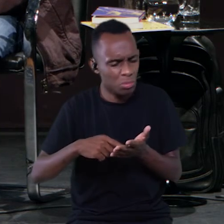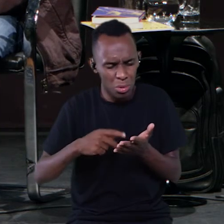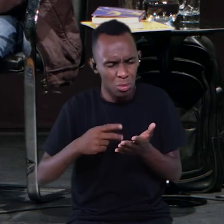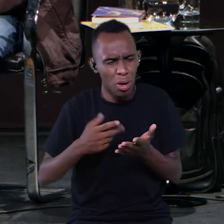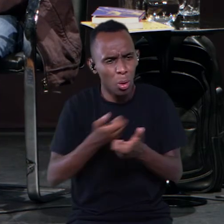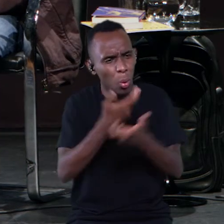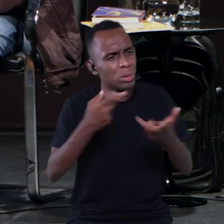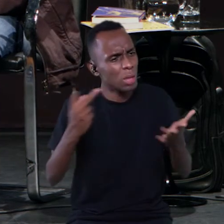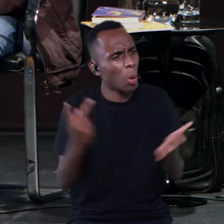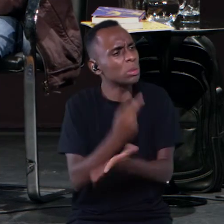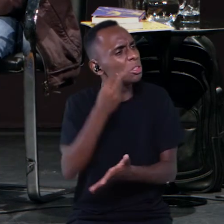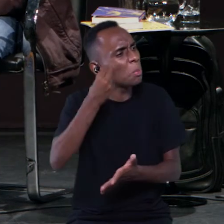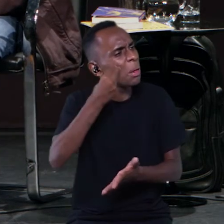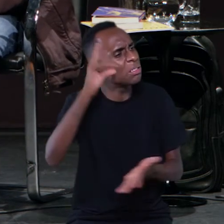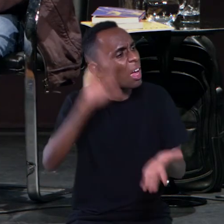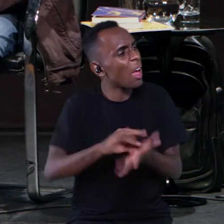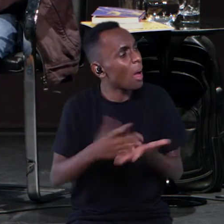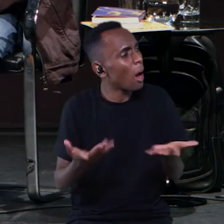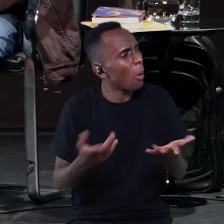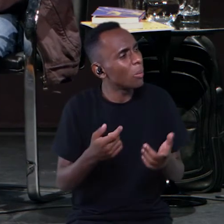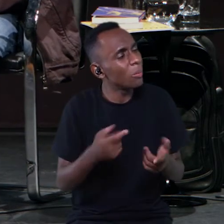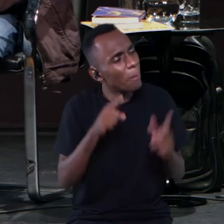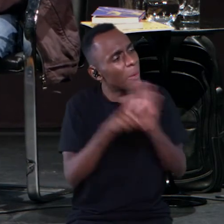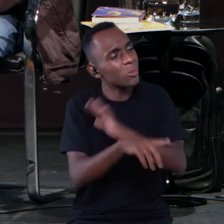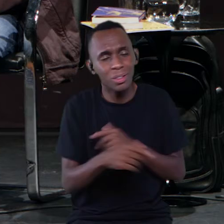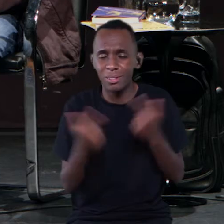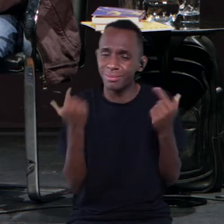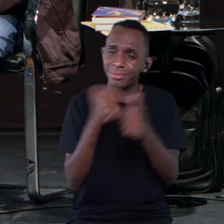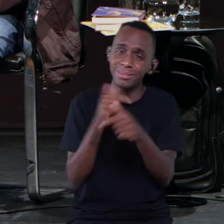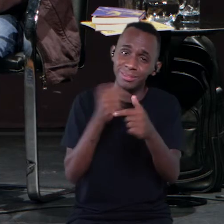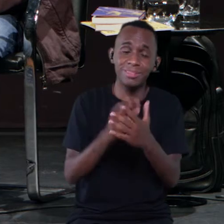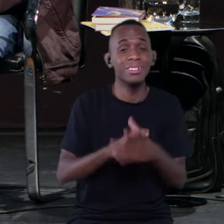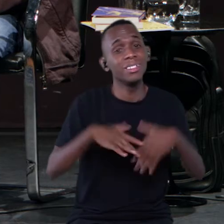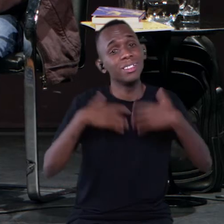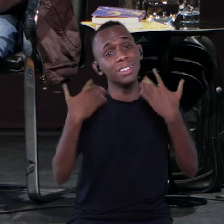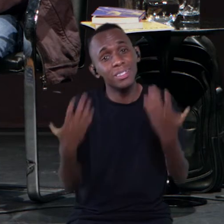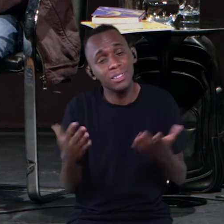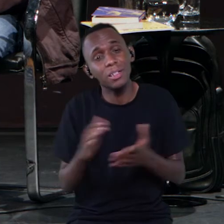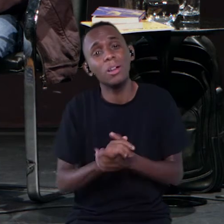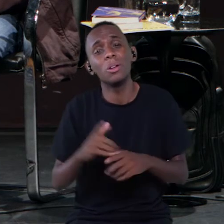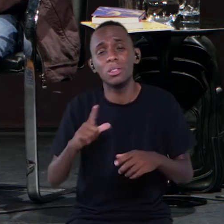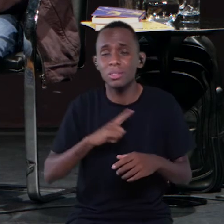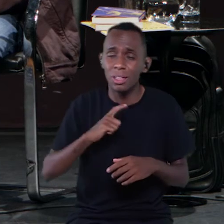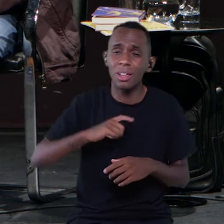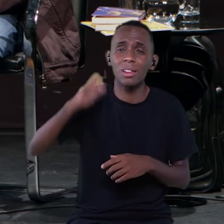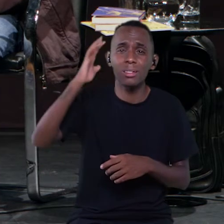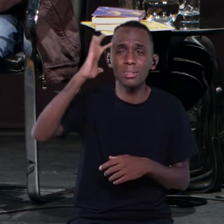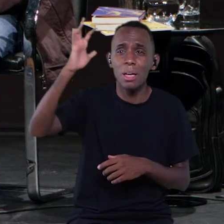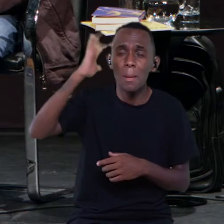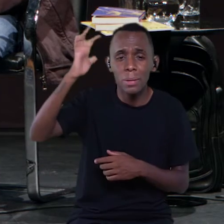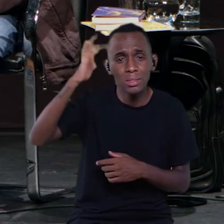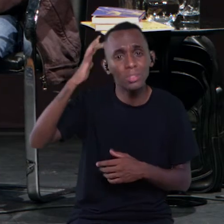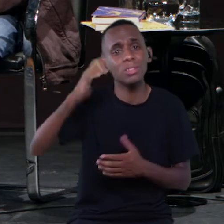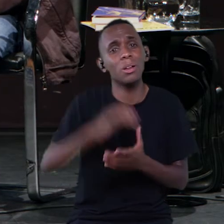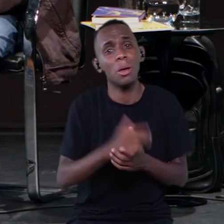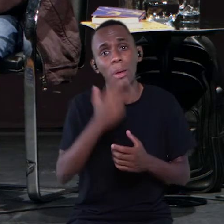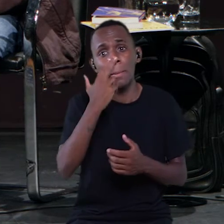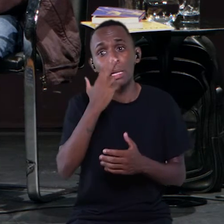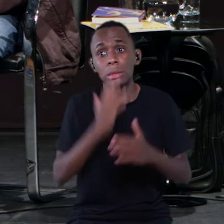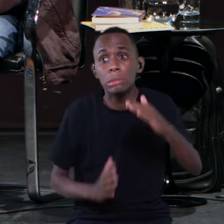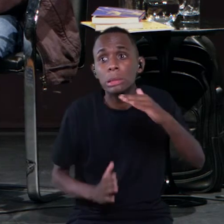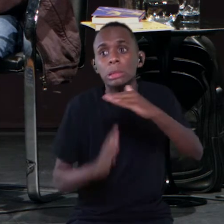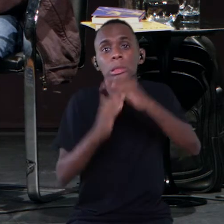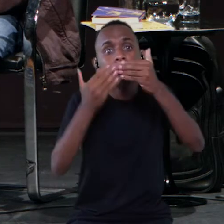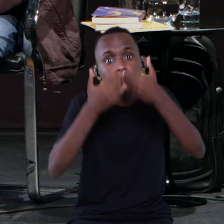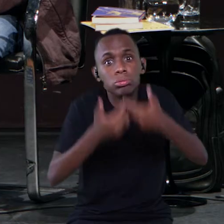fatos reais aí, não? Entendeu? Mas, fora disso, tem a questão da ficção ali contida, que extrapola essa